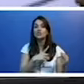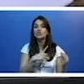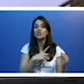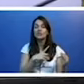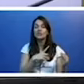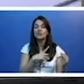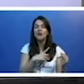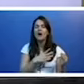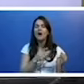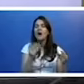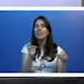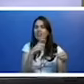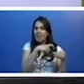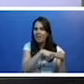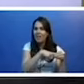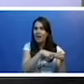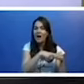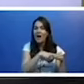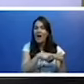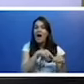estimação. Somente